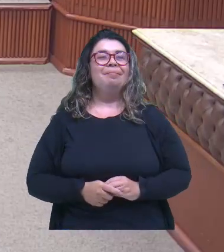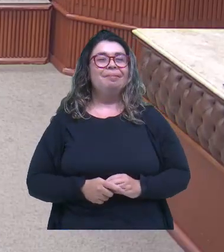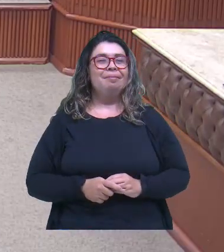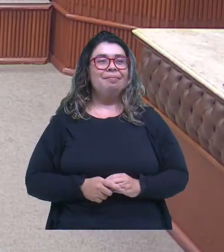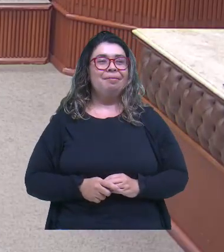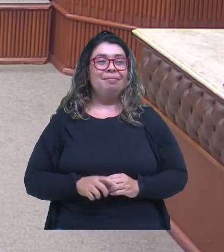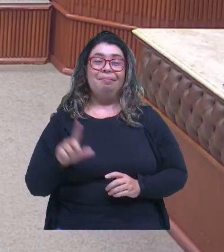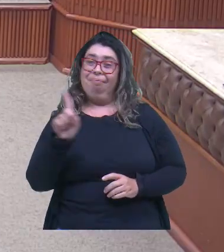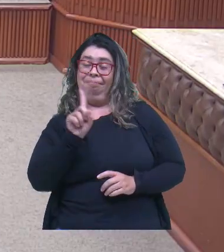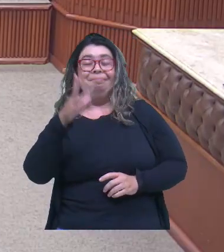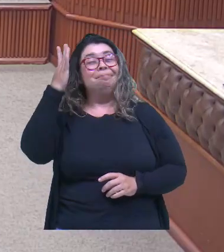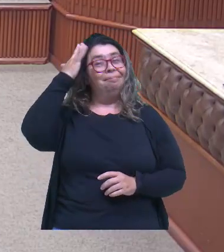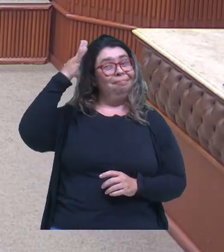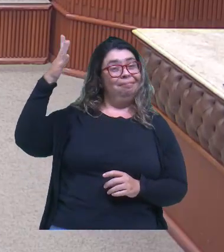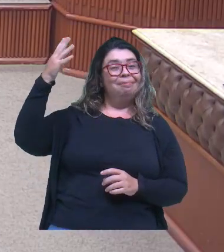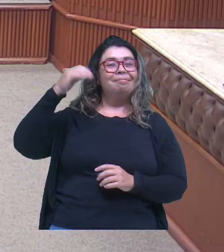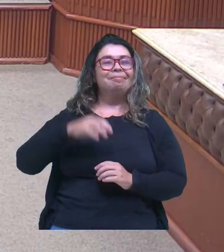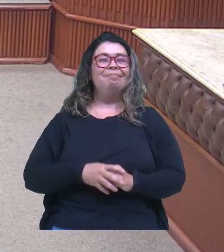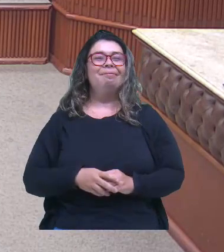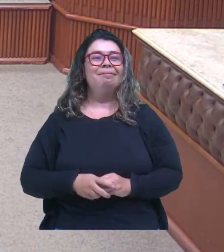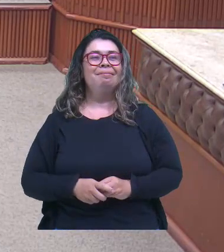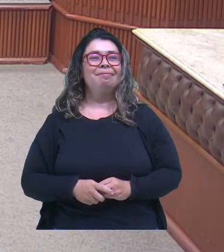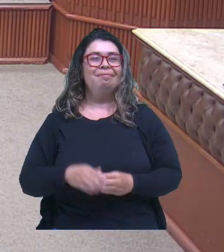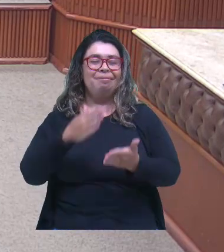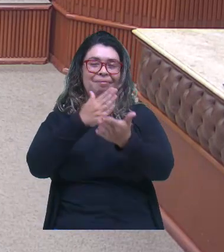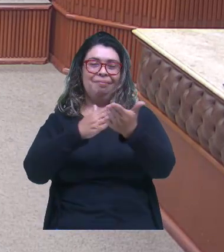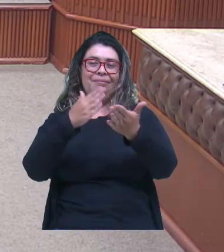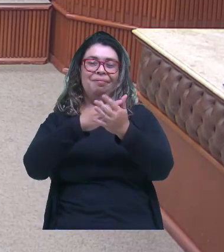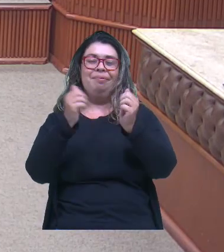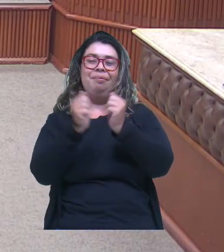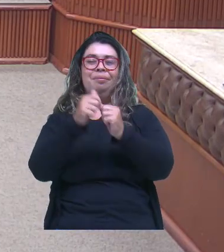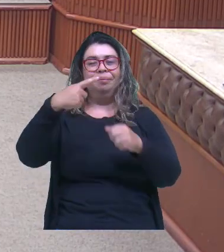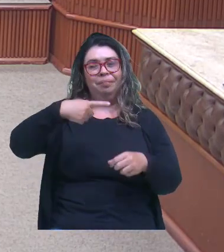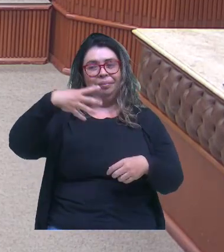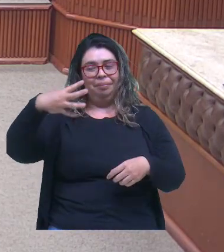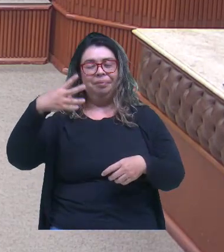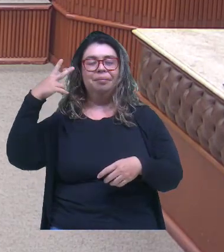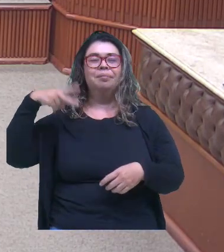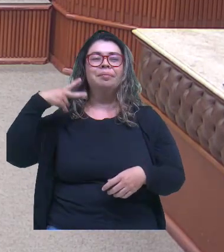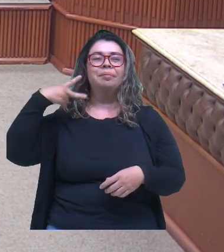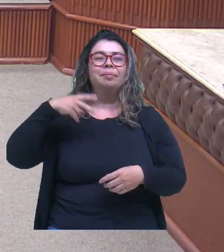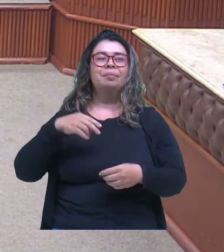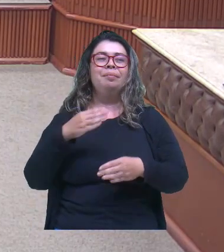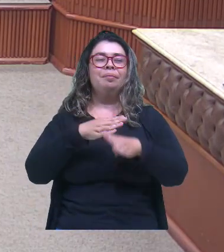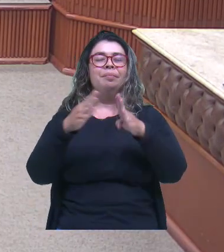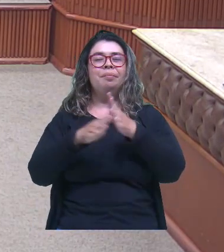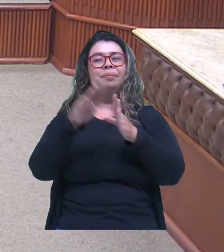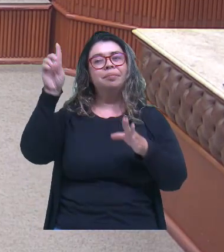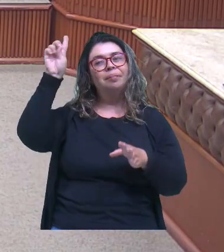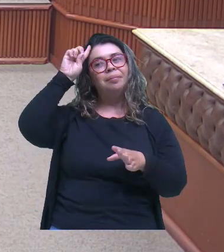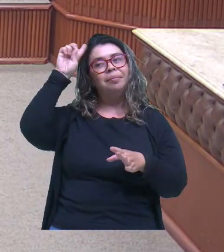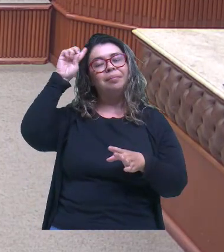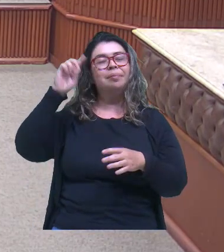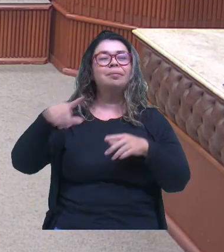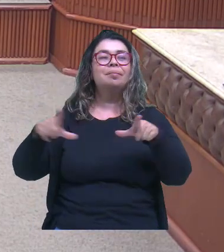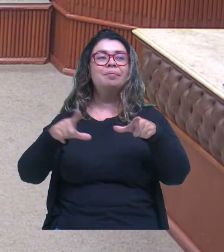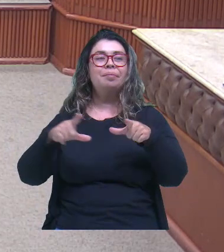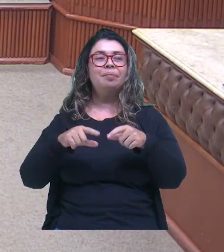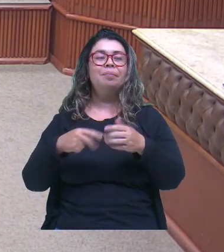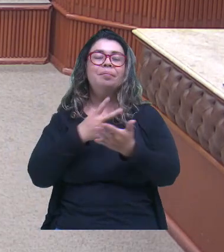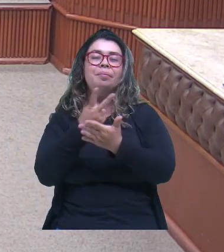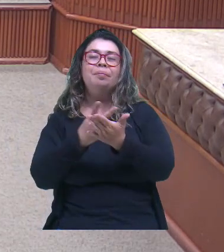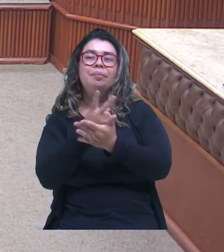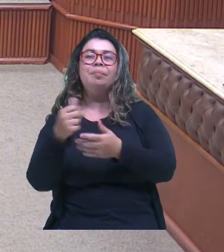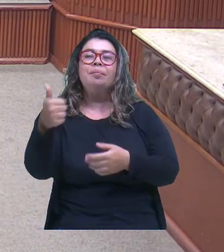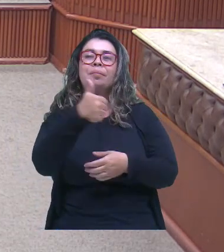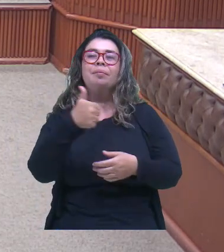não imaginava isso, e compartilho com os 14 vereadores que diariamente trabalham na tentativa de